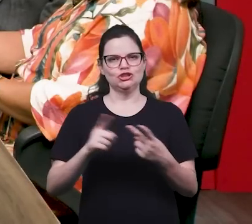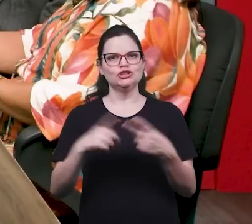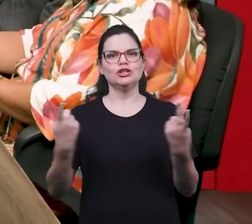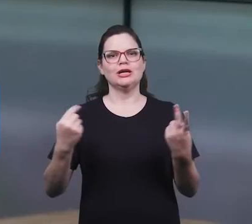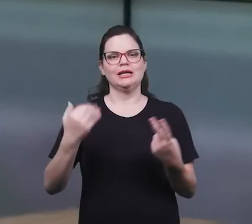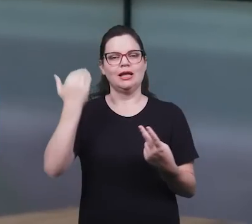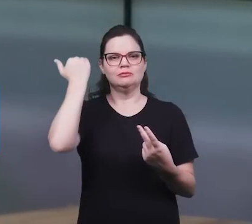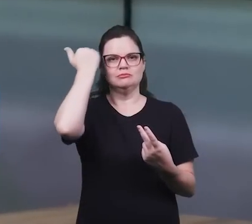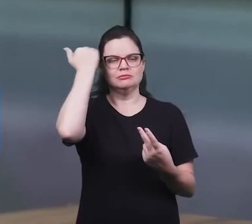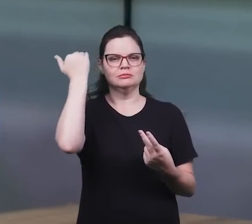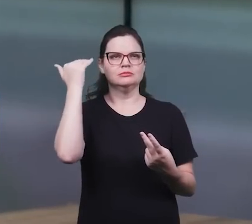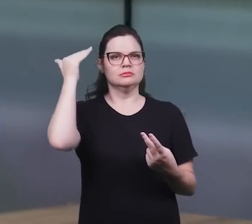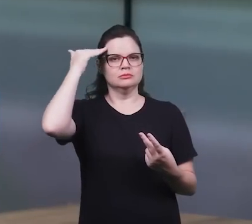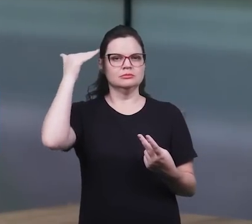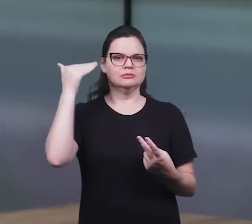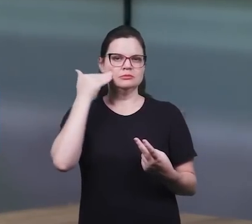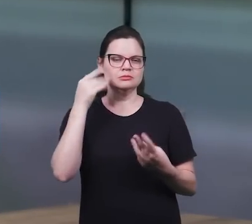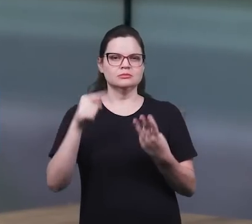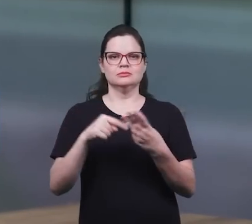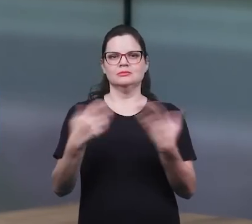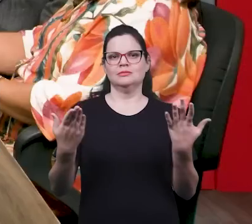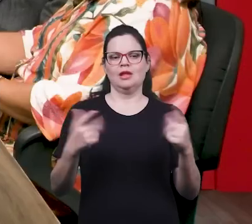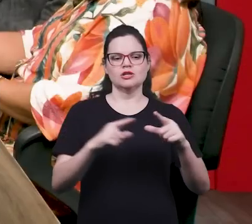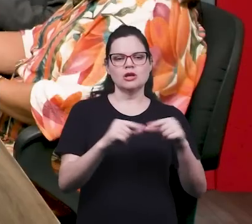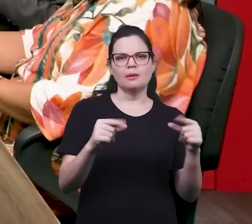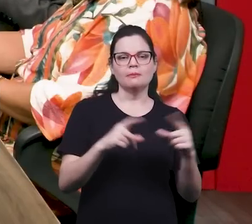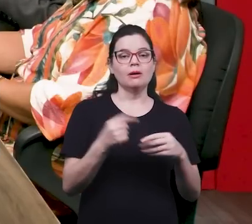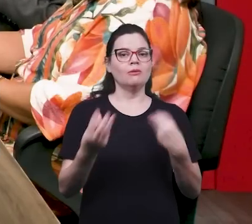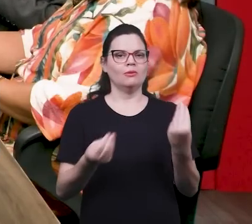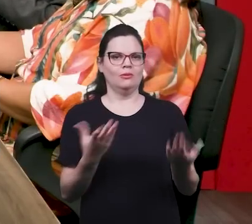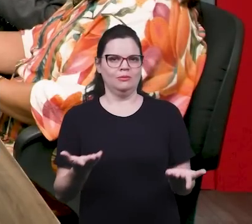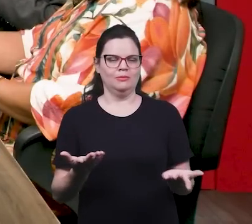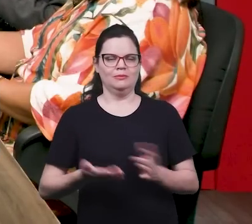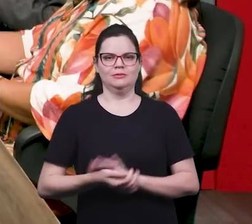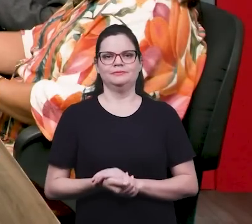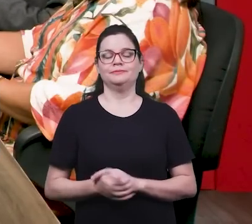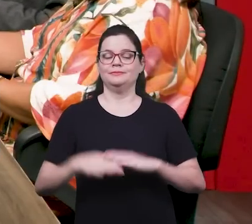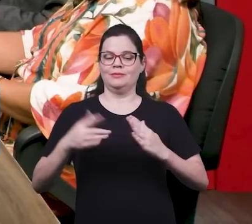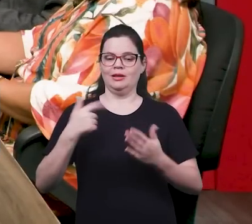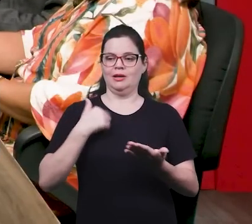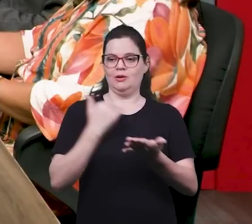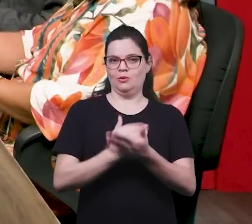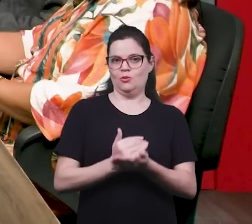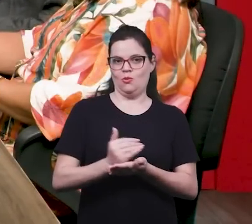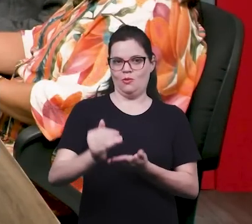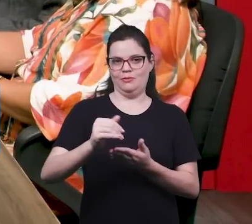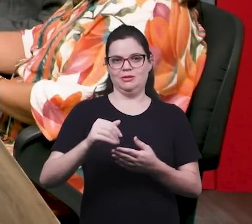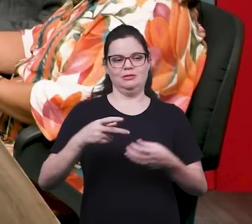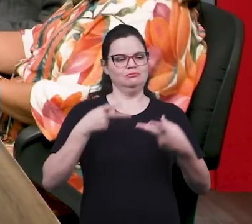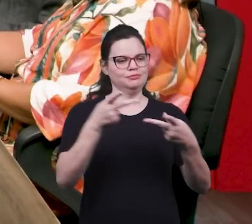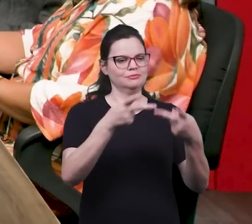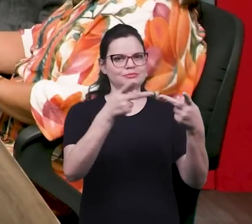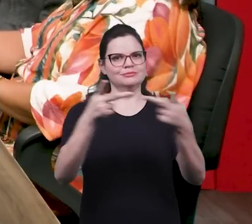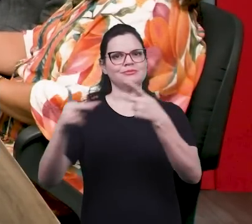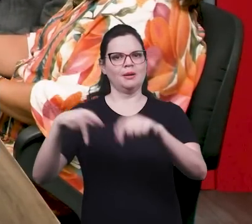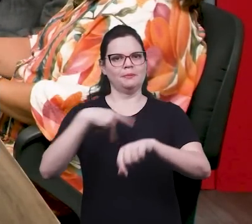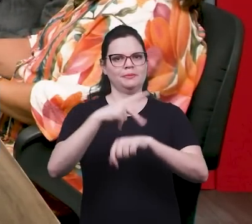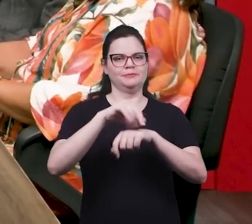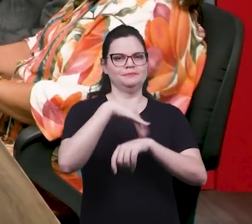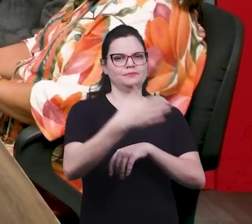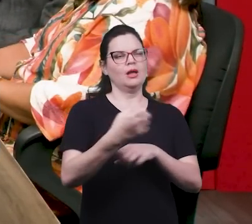continente africano. Bom, na verdade, eu quando comecei a dar assistência ao exterior, foi